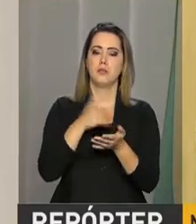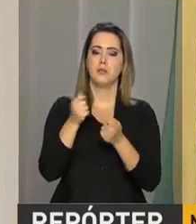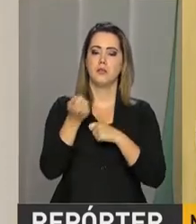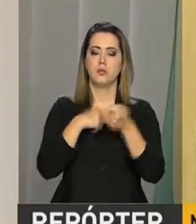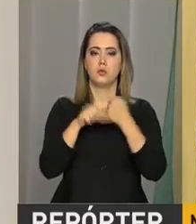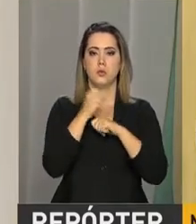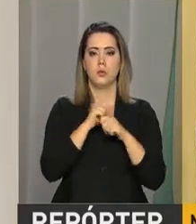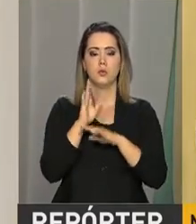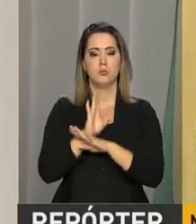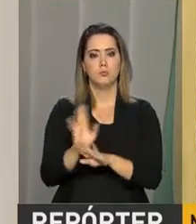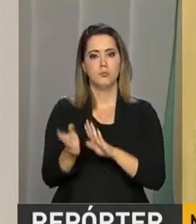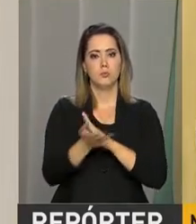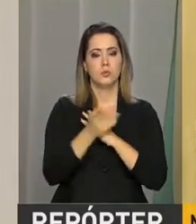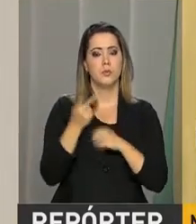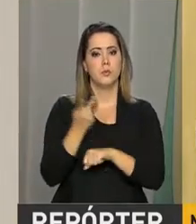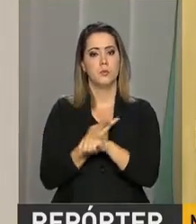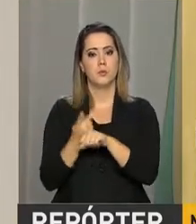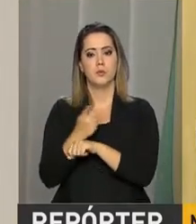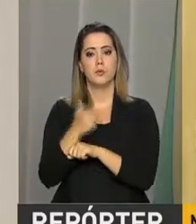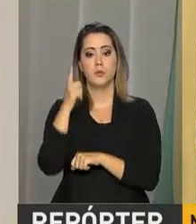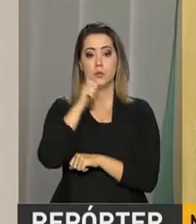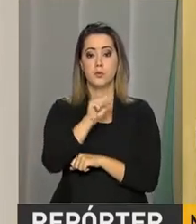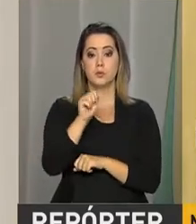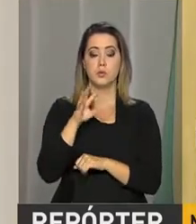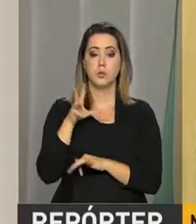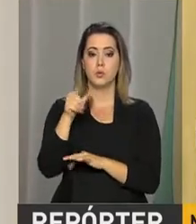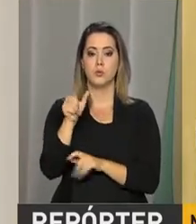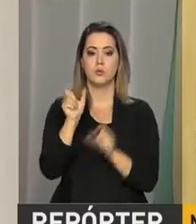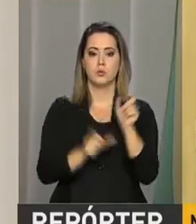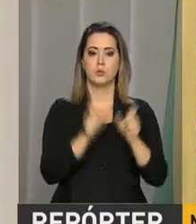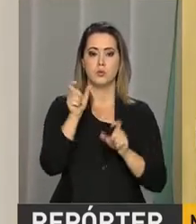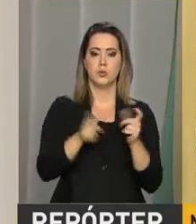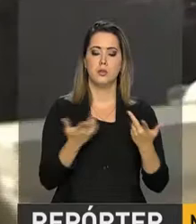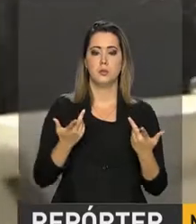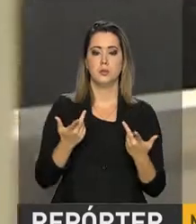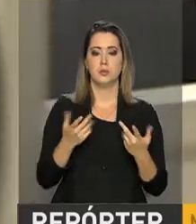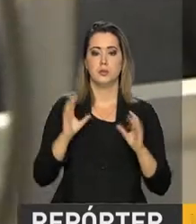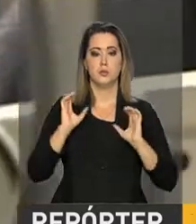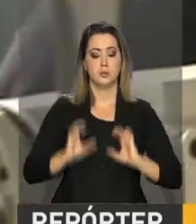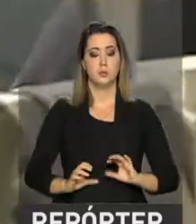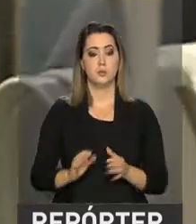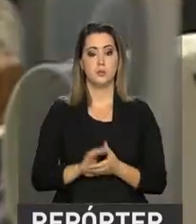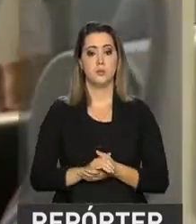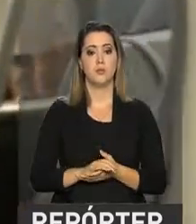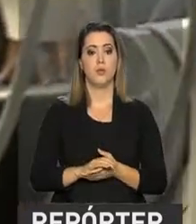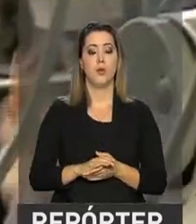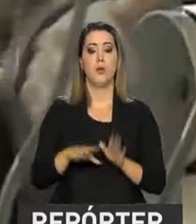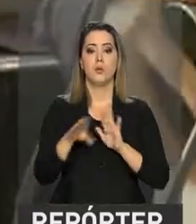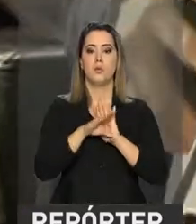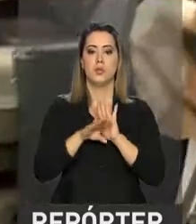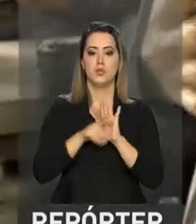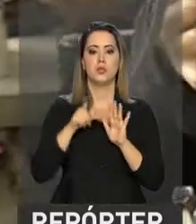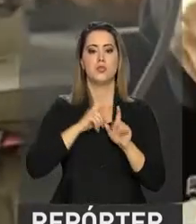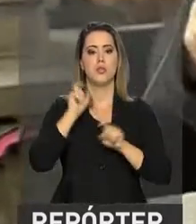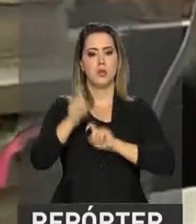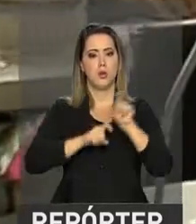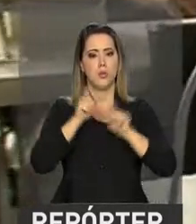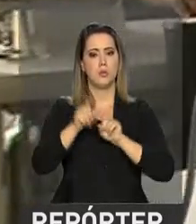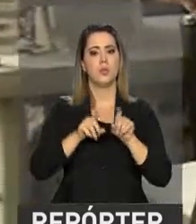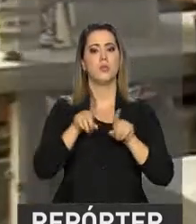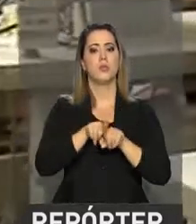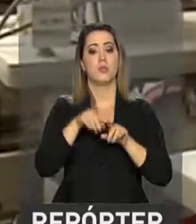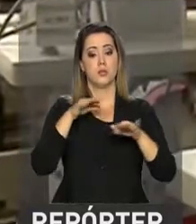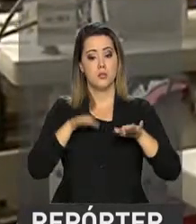ela busca alcançar todo e qualquer cidadão o projeto tear já ganhou computadores e máquinas de costura